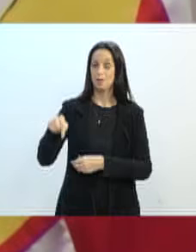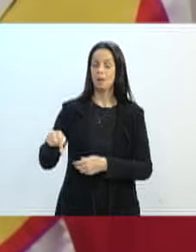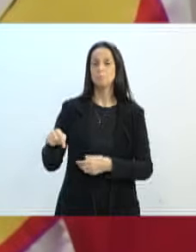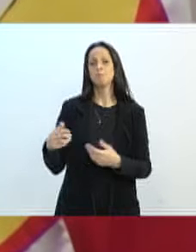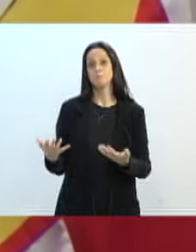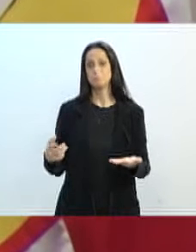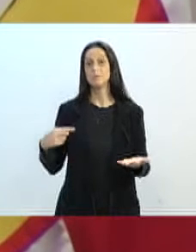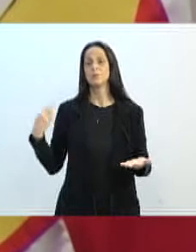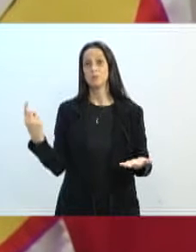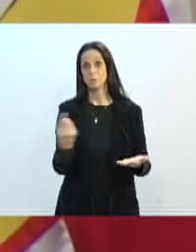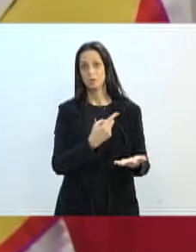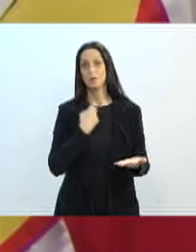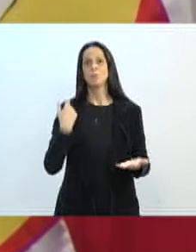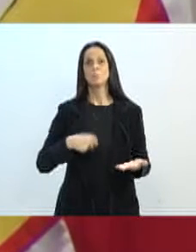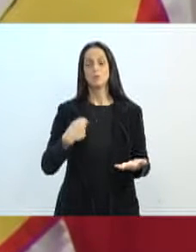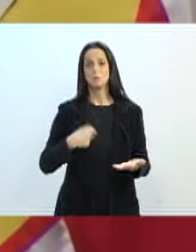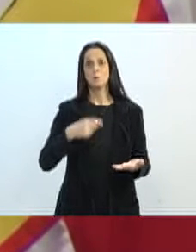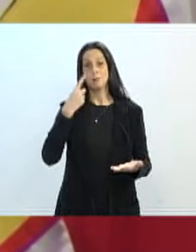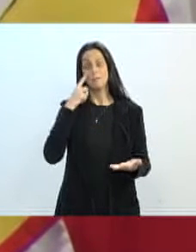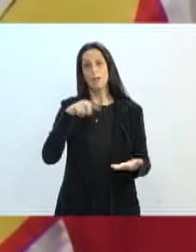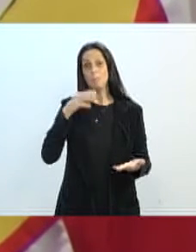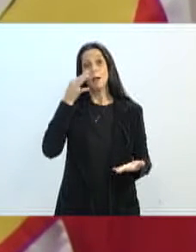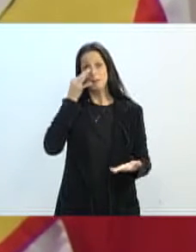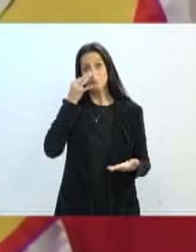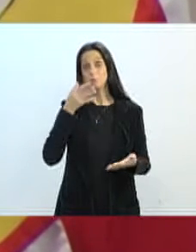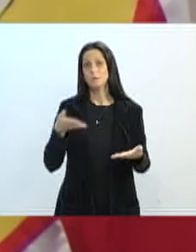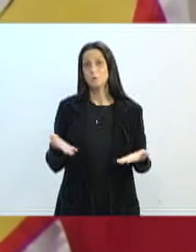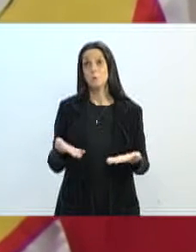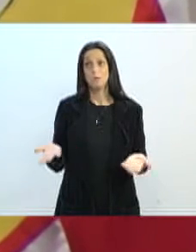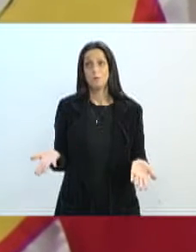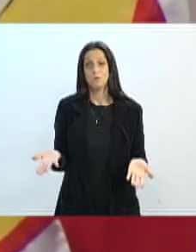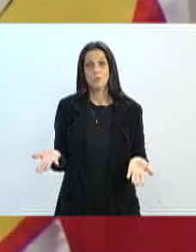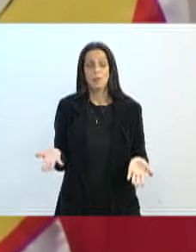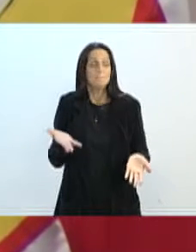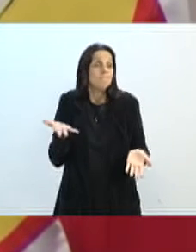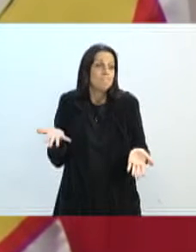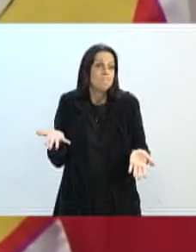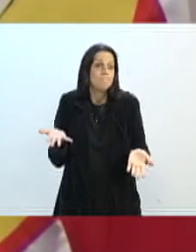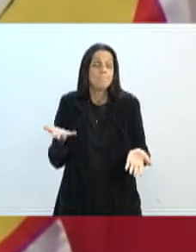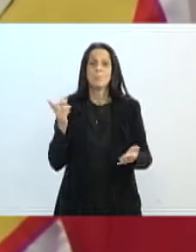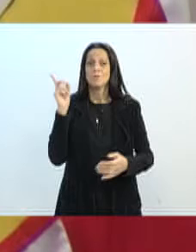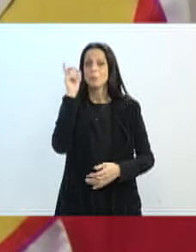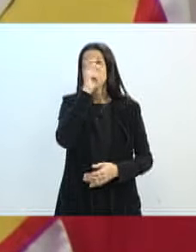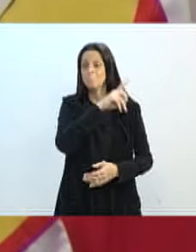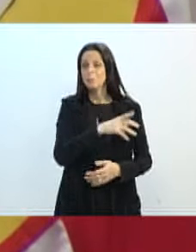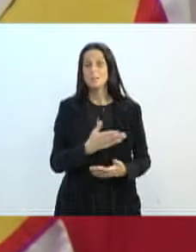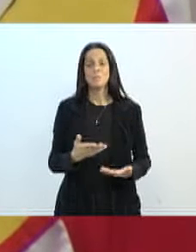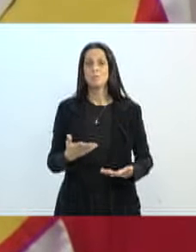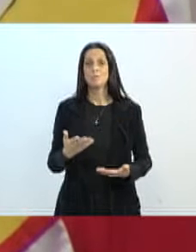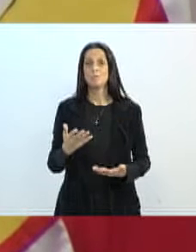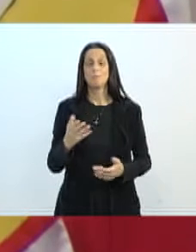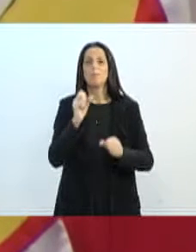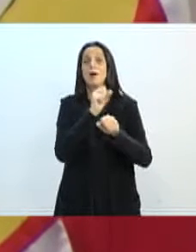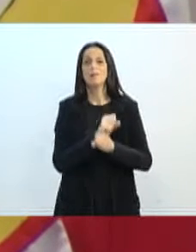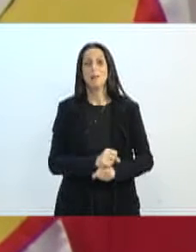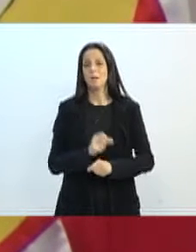nós precisamos encarar como uma realidade de fato e algo que dificilmente vai deixar de existir